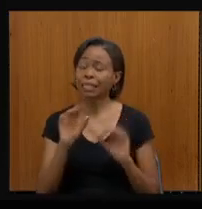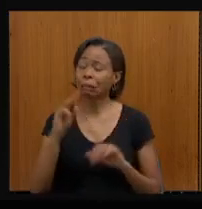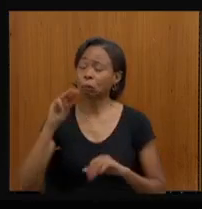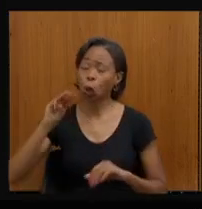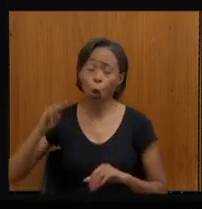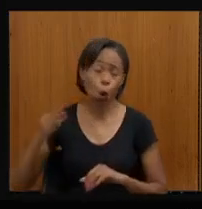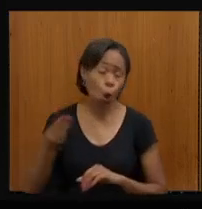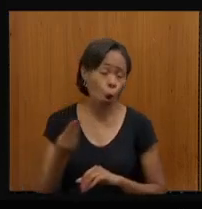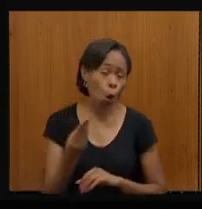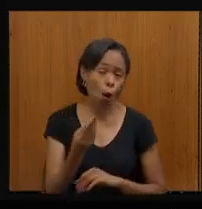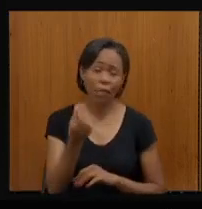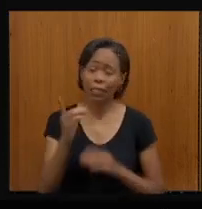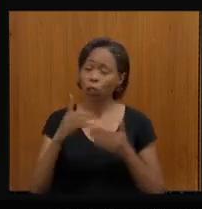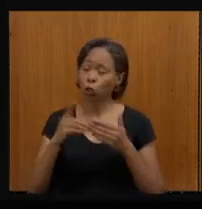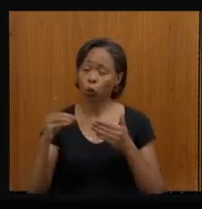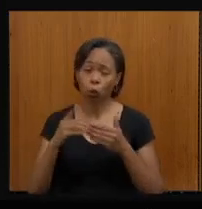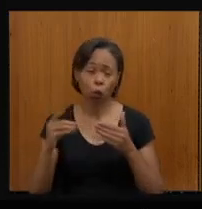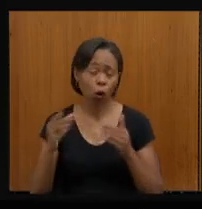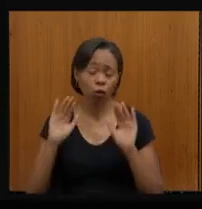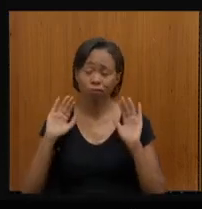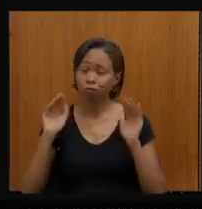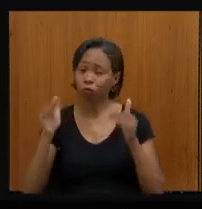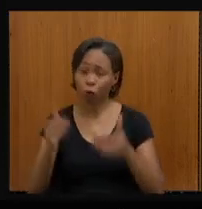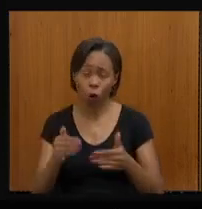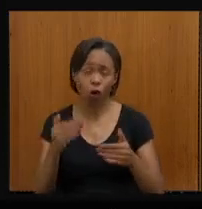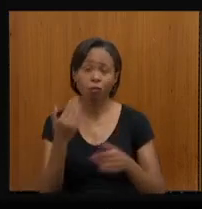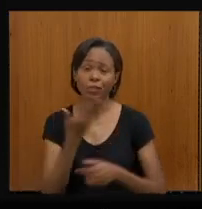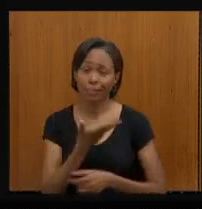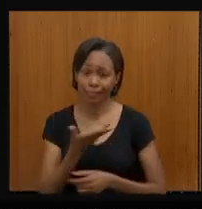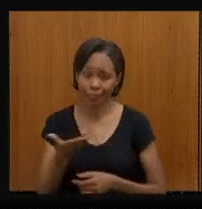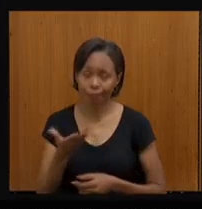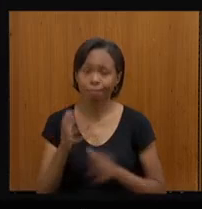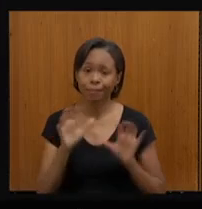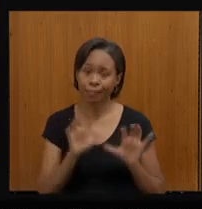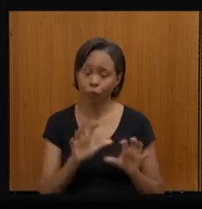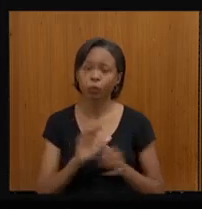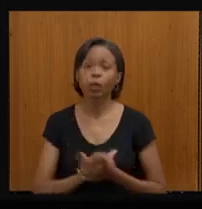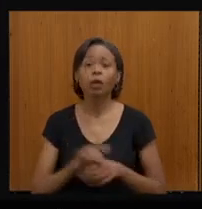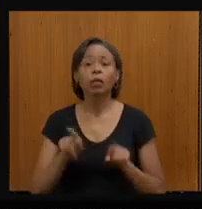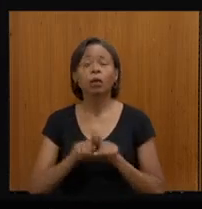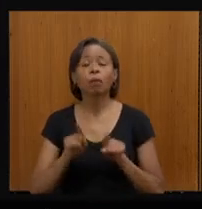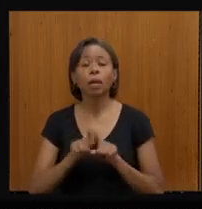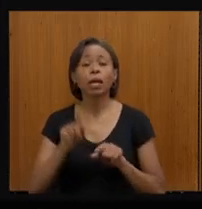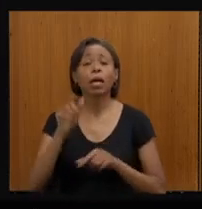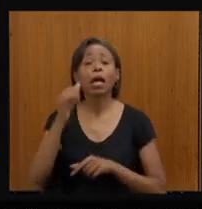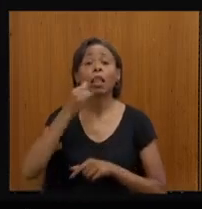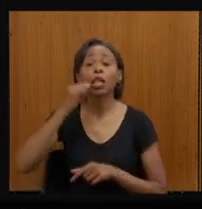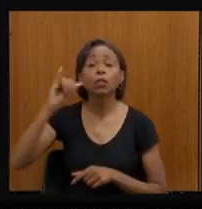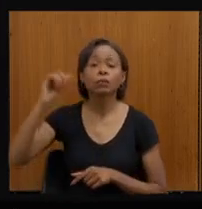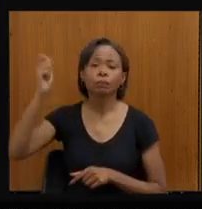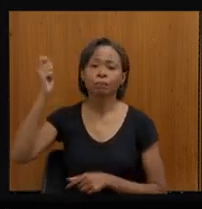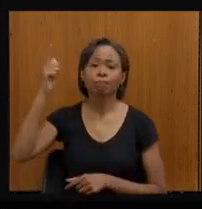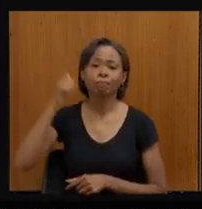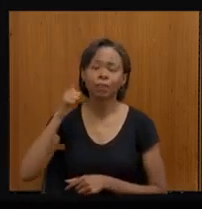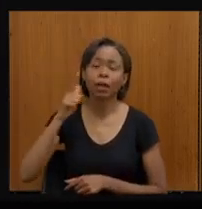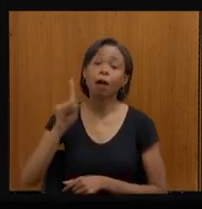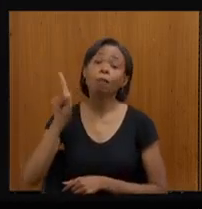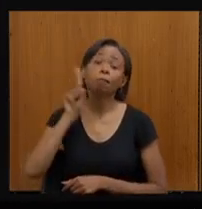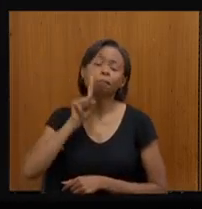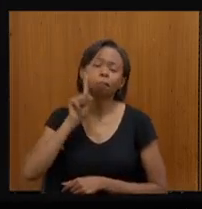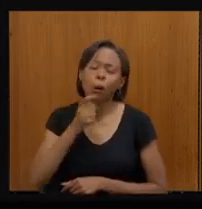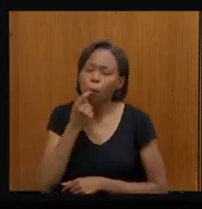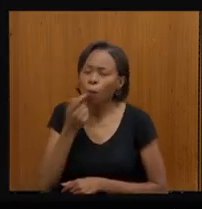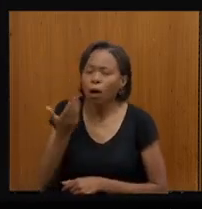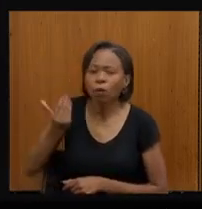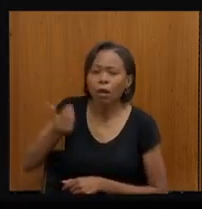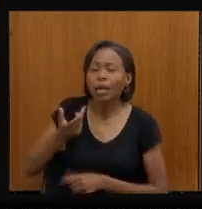ter visto então a geração de energia limpa ir e a página de Jesus colar também que foi lançado decente nem quando o Estados Unidos que tem